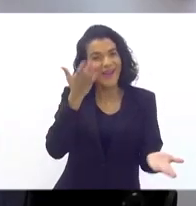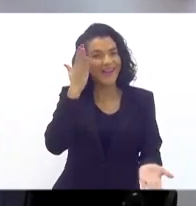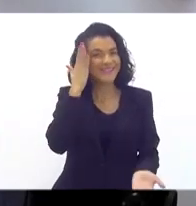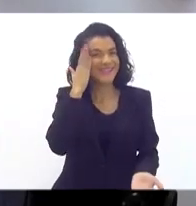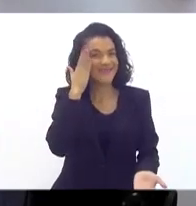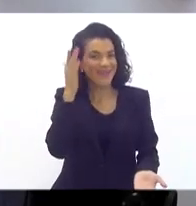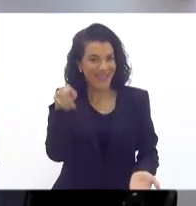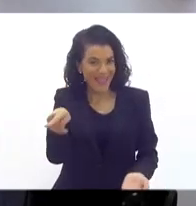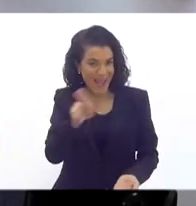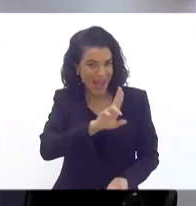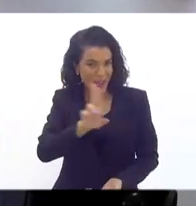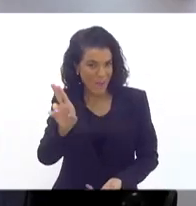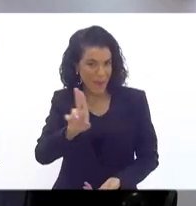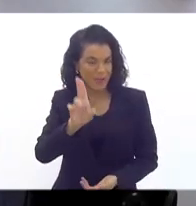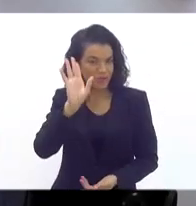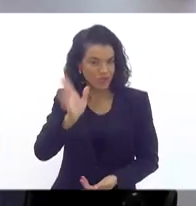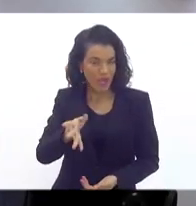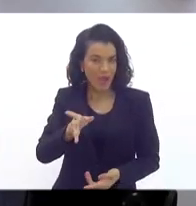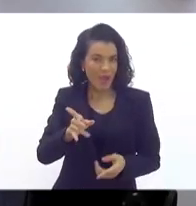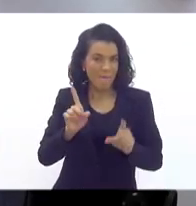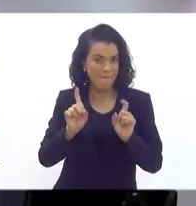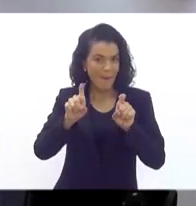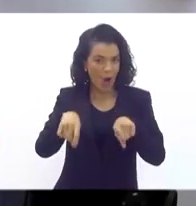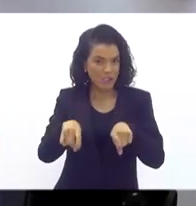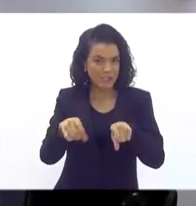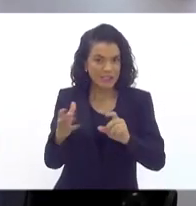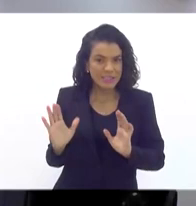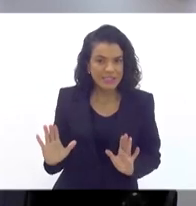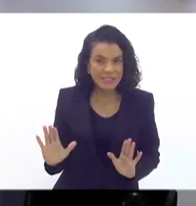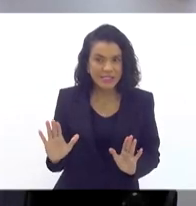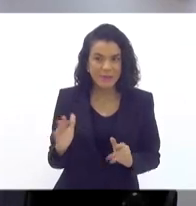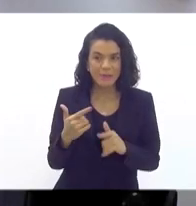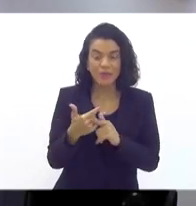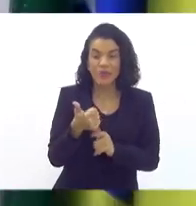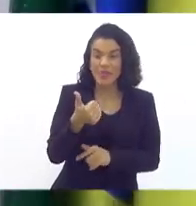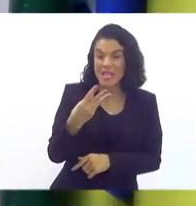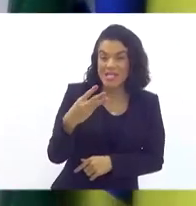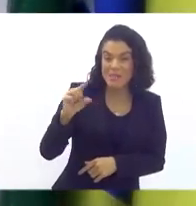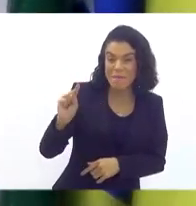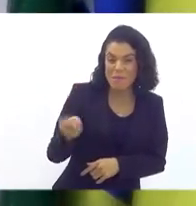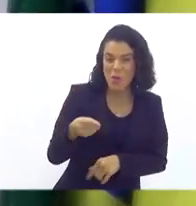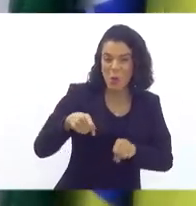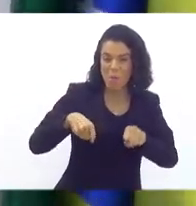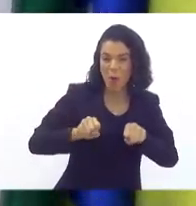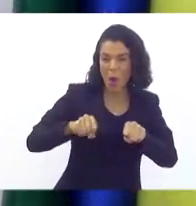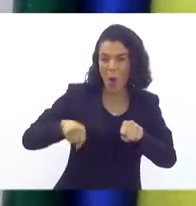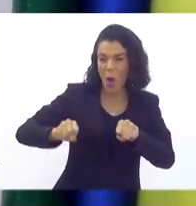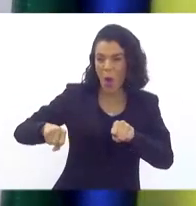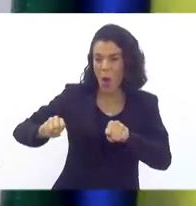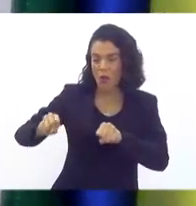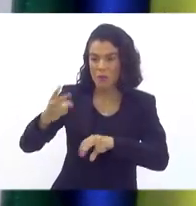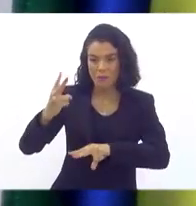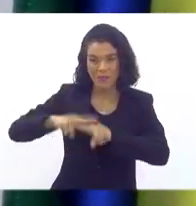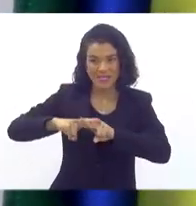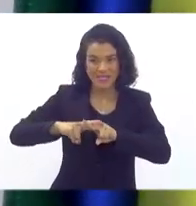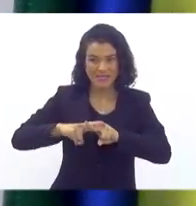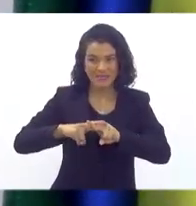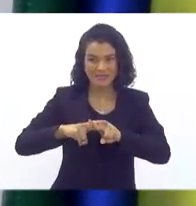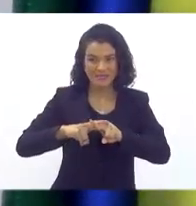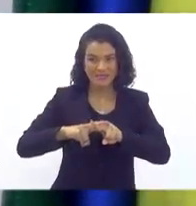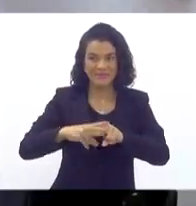se ele já está nomeado Secretário de Segurança Pública quase 13 mil motos apreendidas mostra números